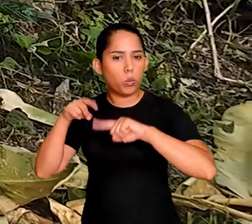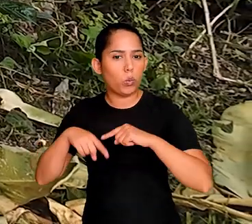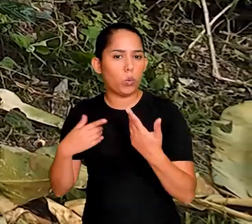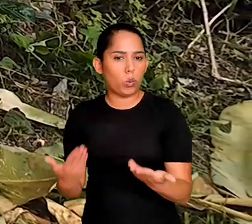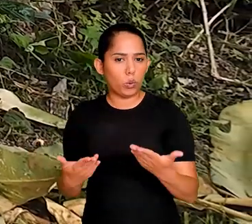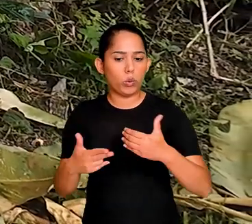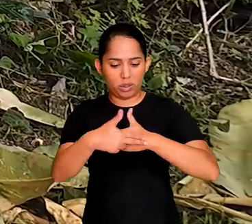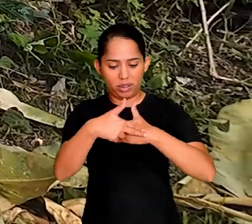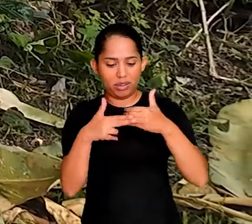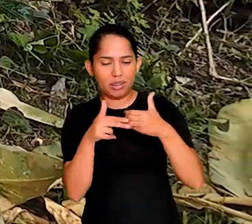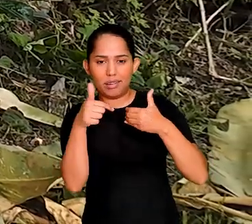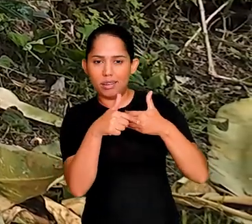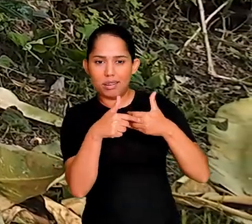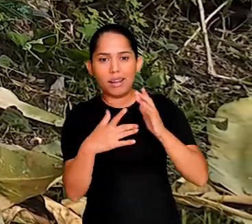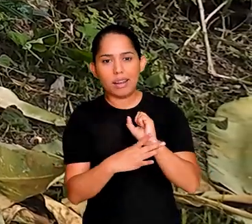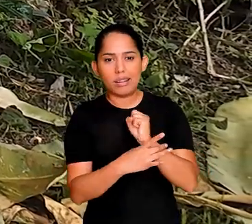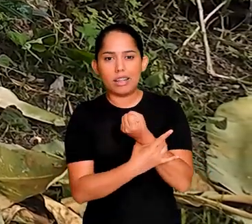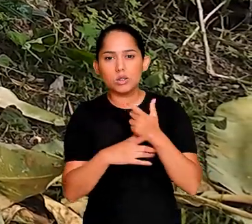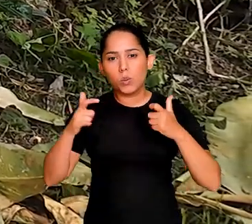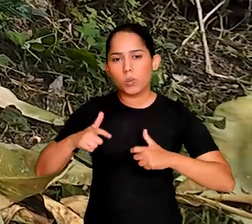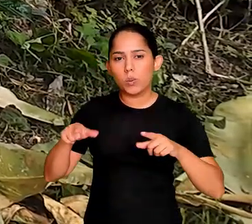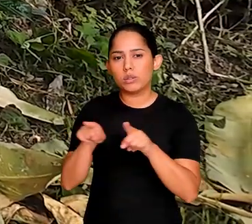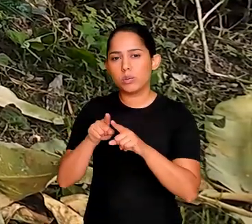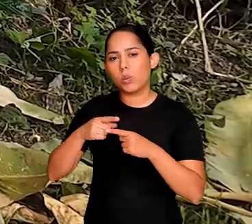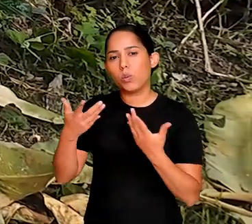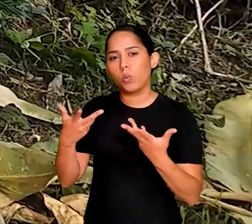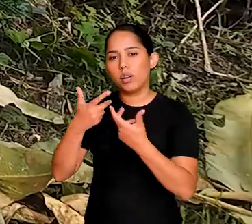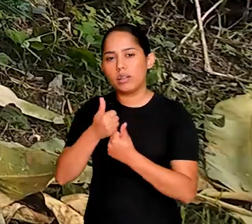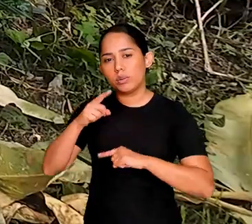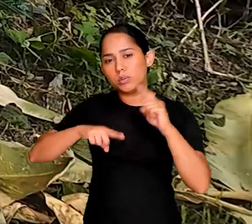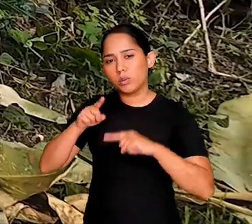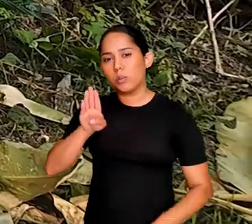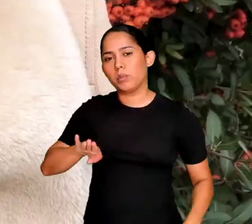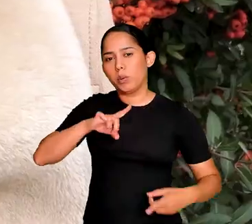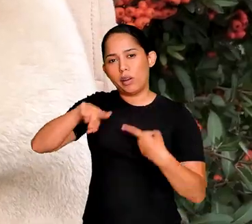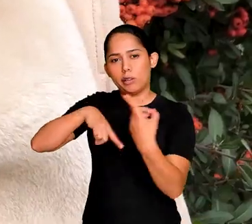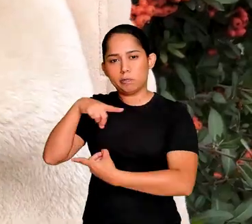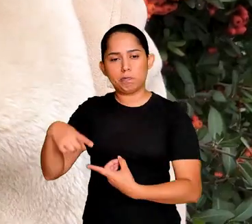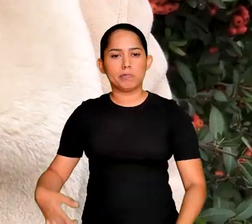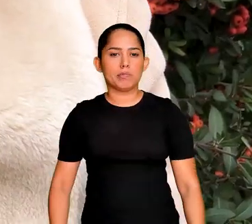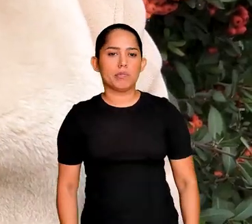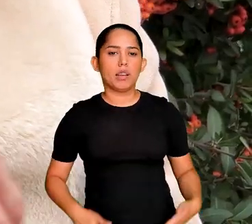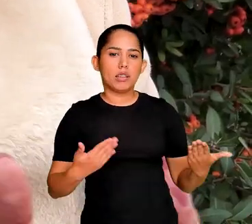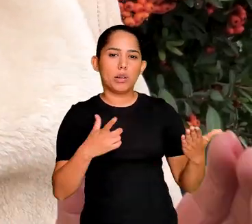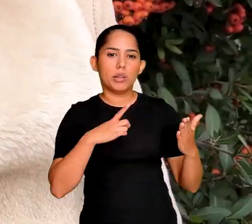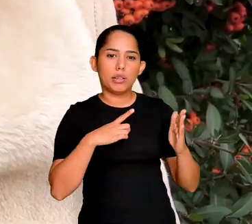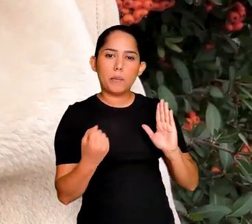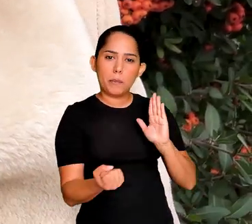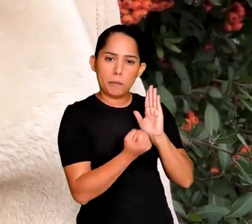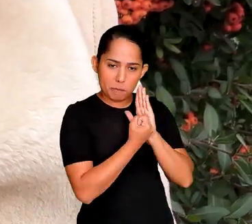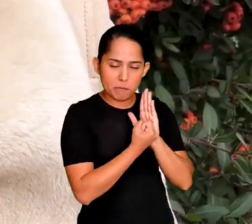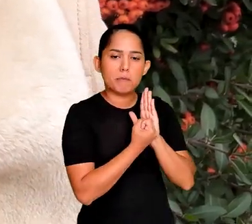nos produtos, esse selinho garantindo a origem e a qualidade dos produtos biodinâmicos. So we deal with the trademark and what